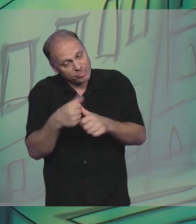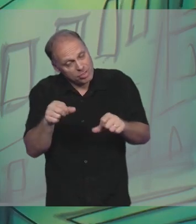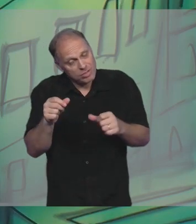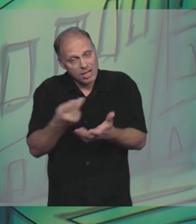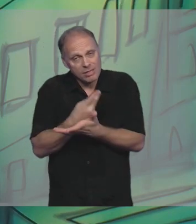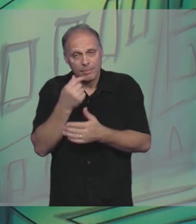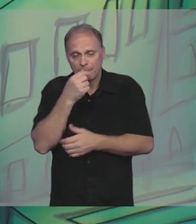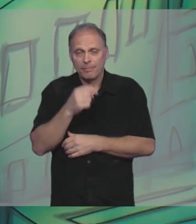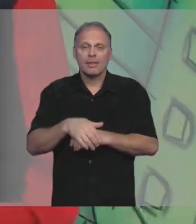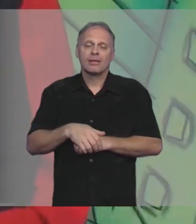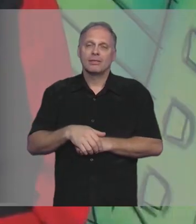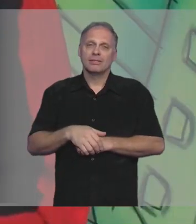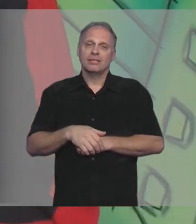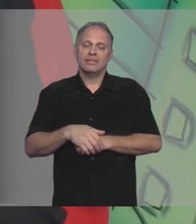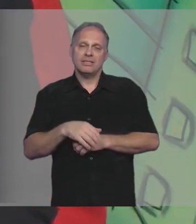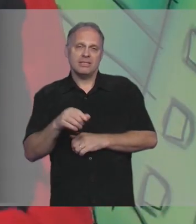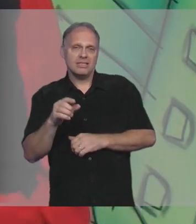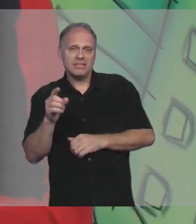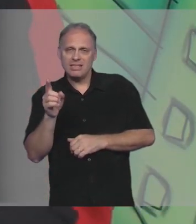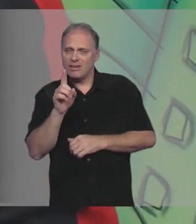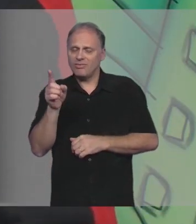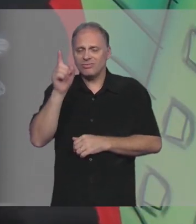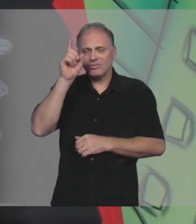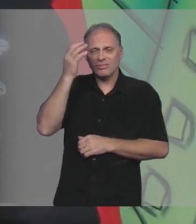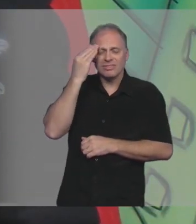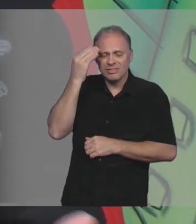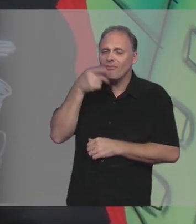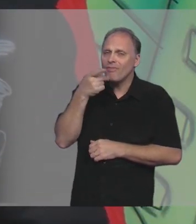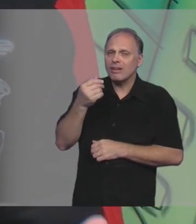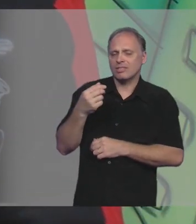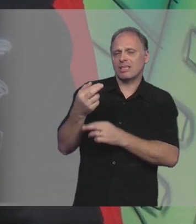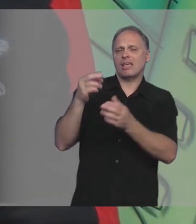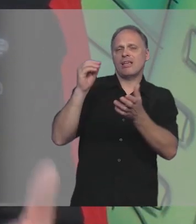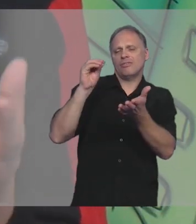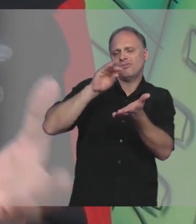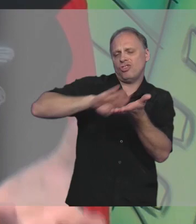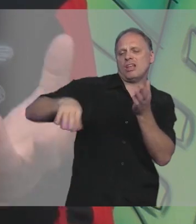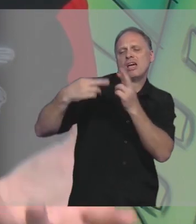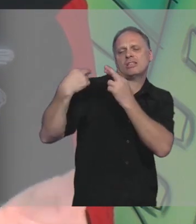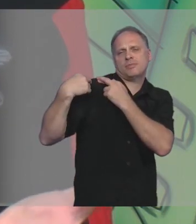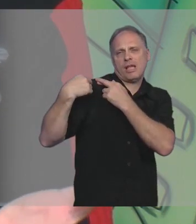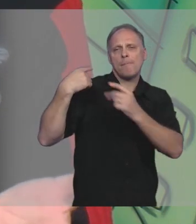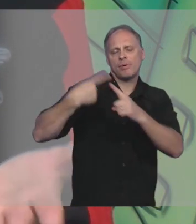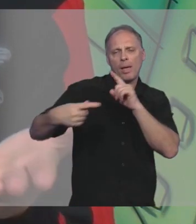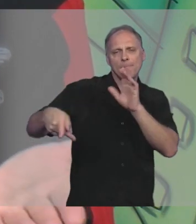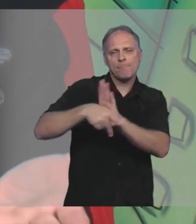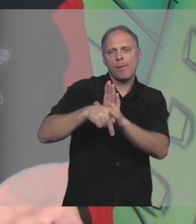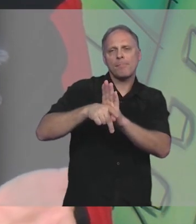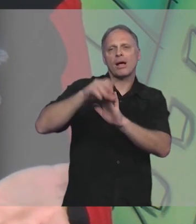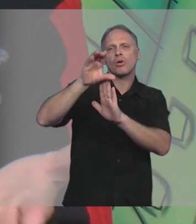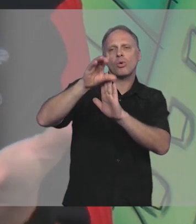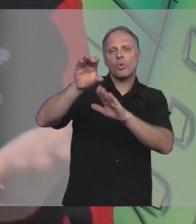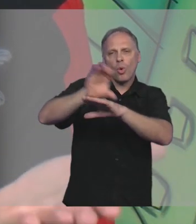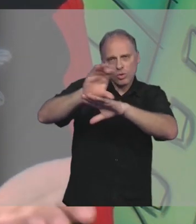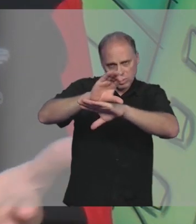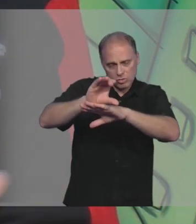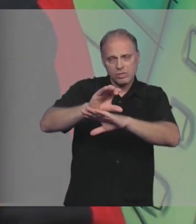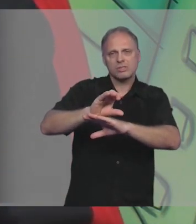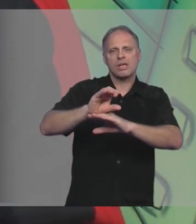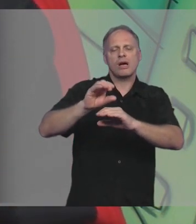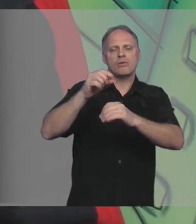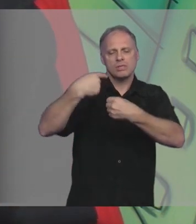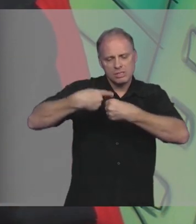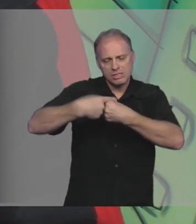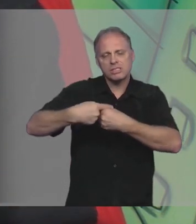Eu não diria tanto desresponsabilizar, porque pela Constituição os municípios são responsáveis pelo ensino fundamental e infantil,